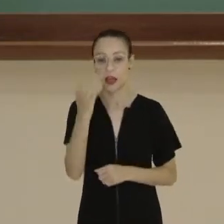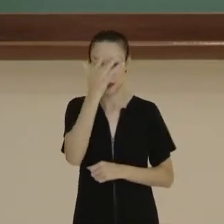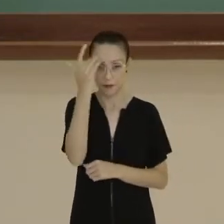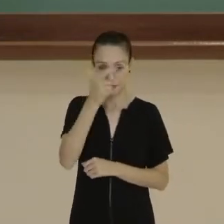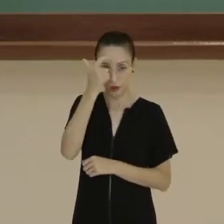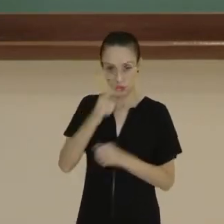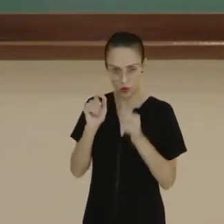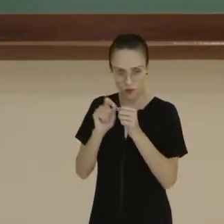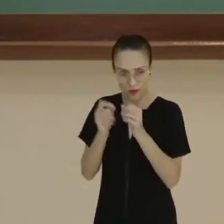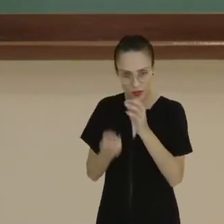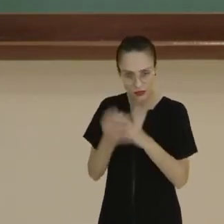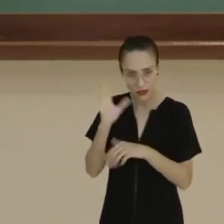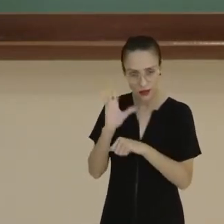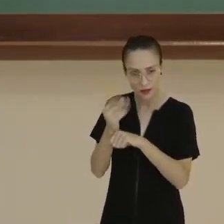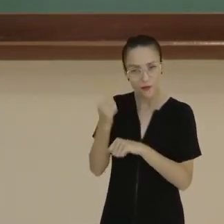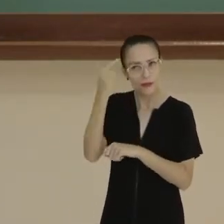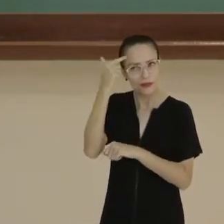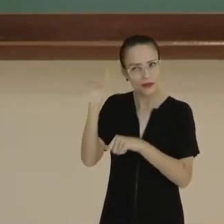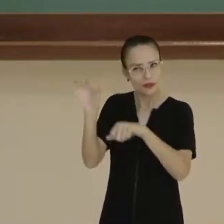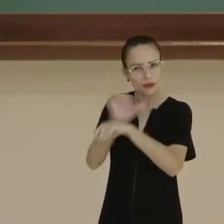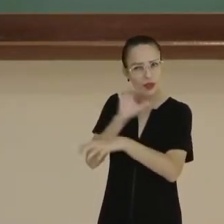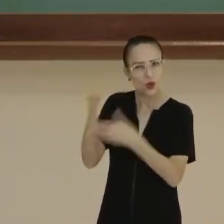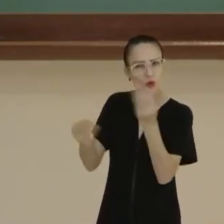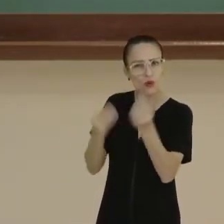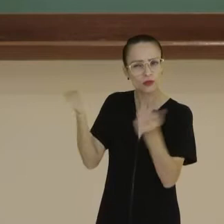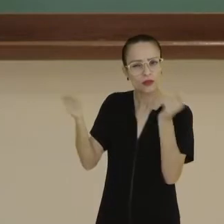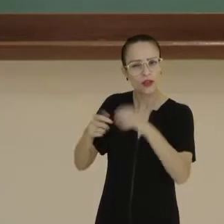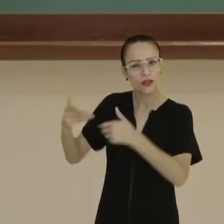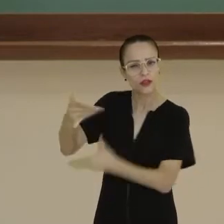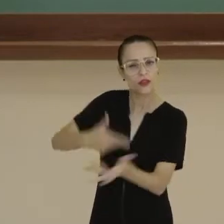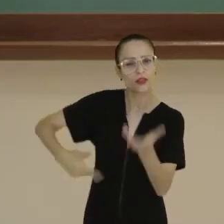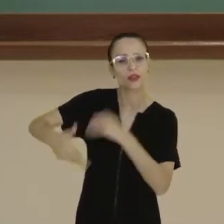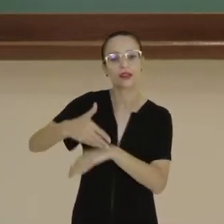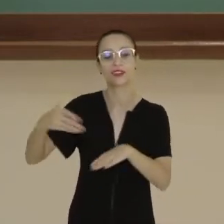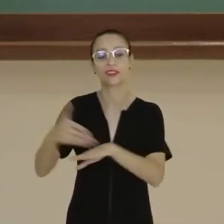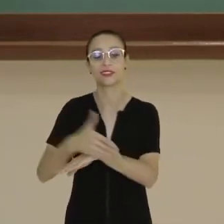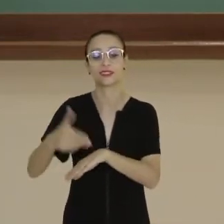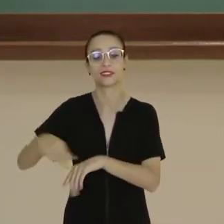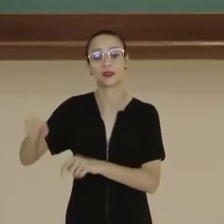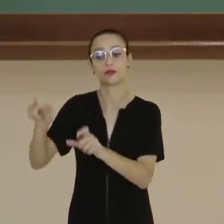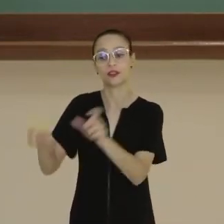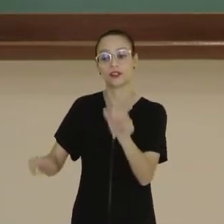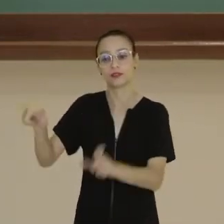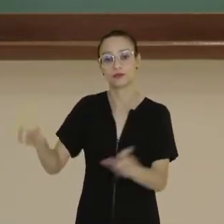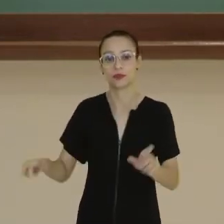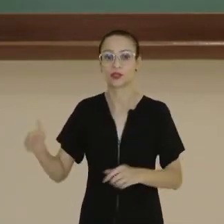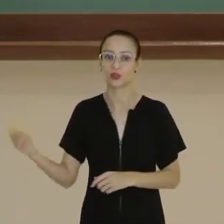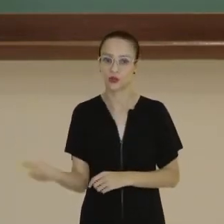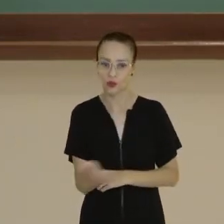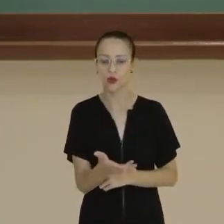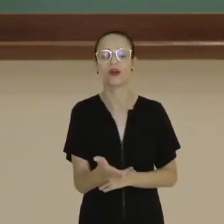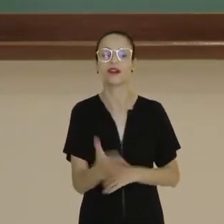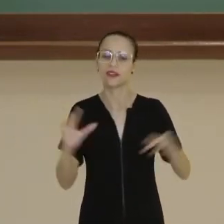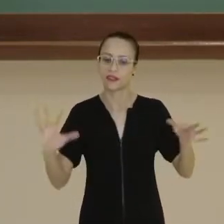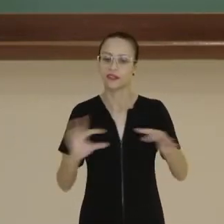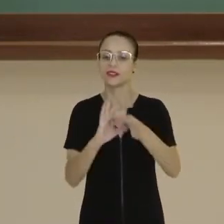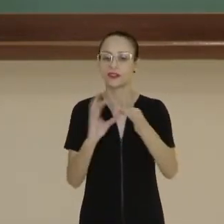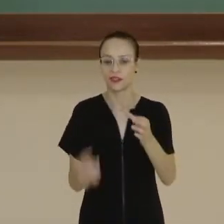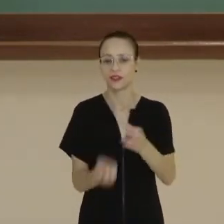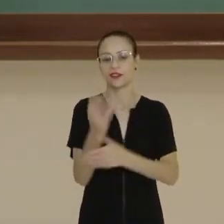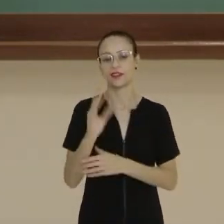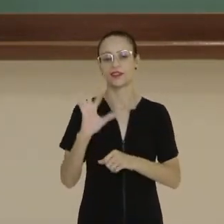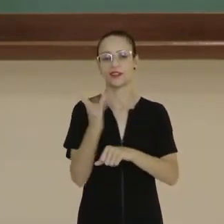obra com a interação do público, né? Com o público junto nessa obra para sim a obra